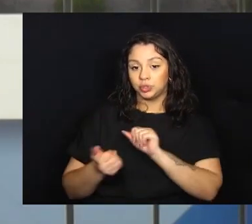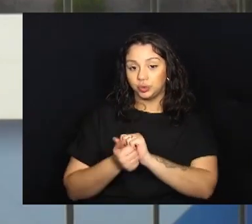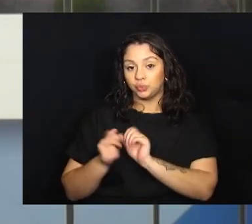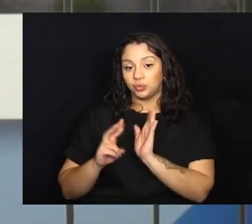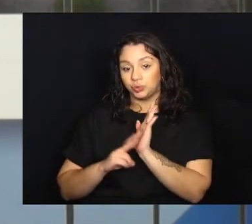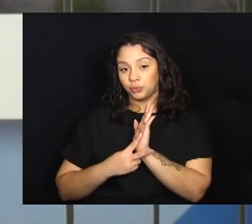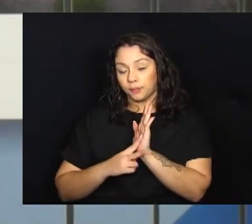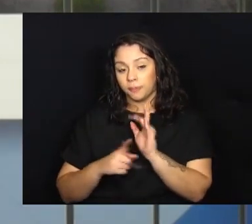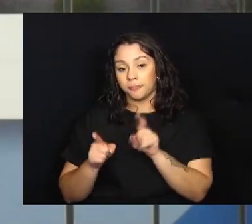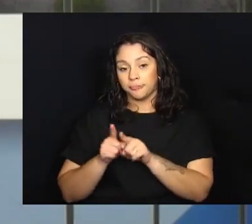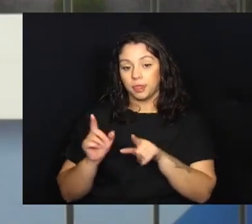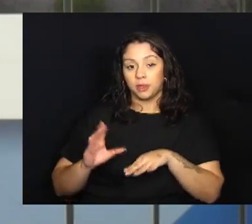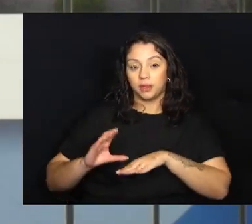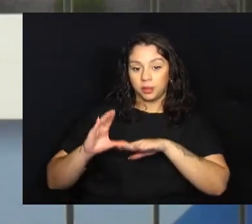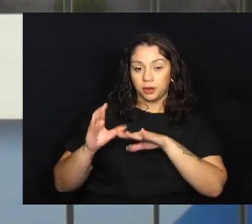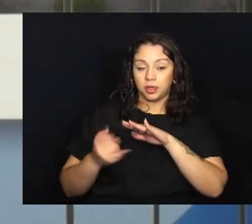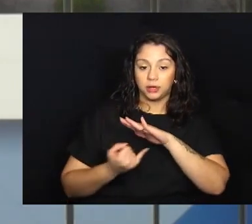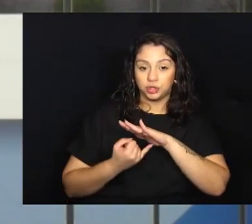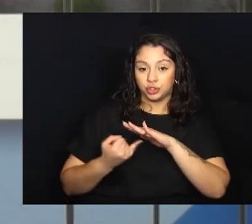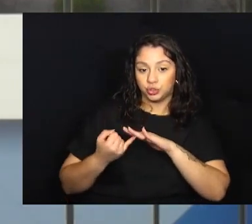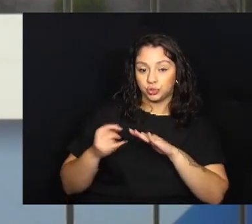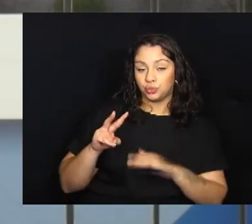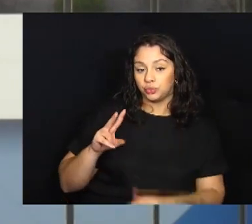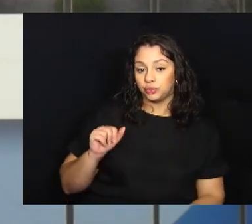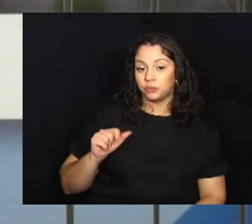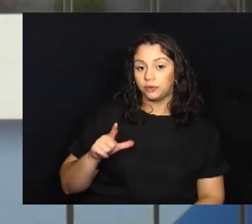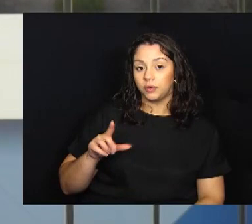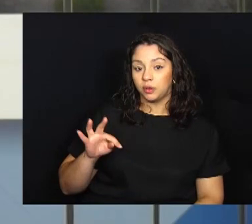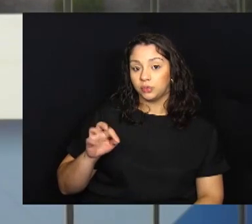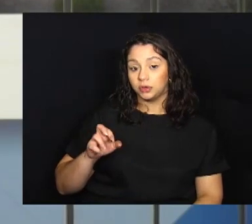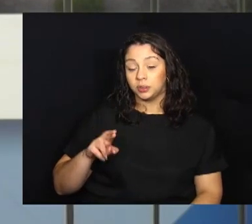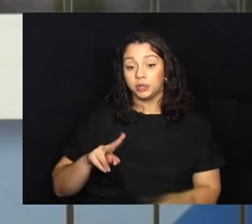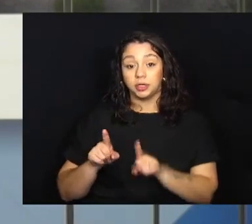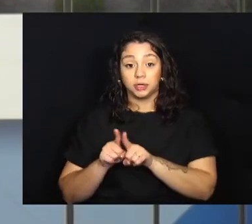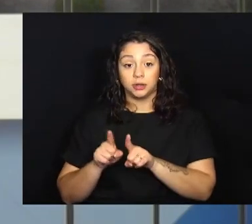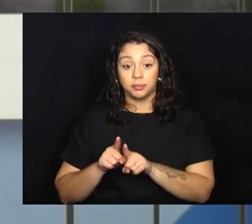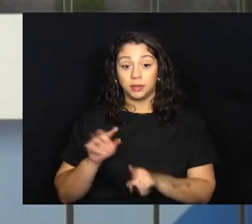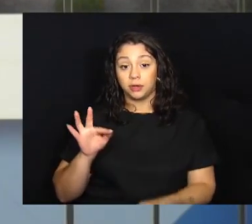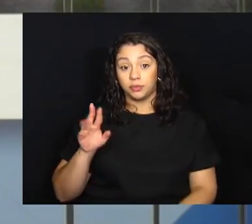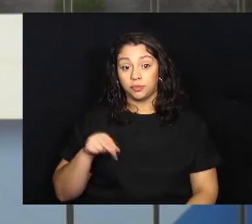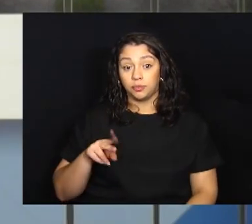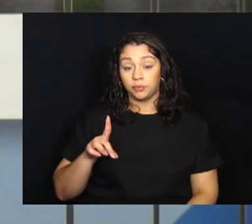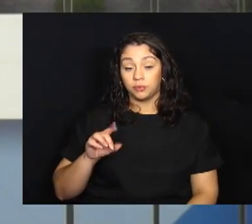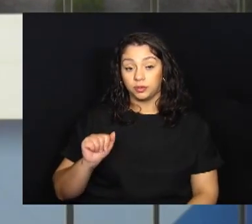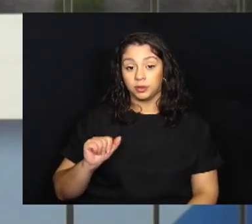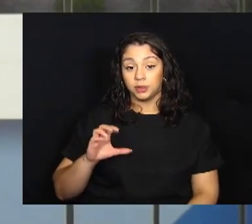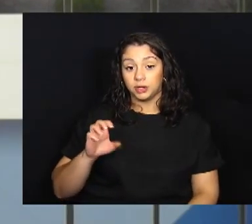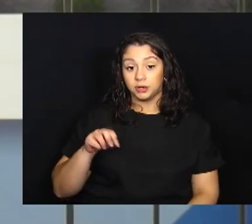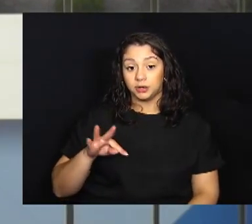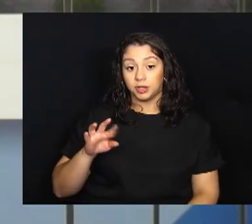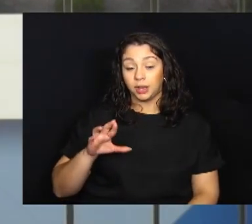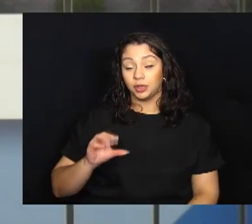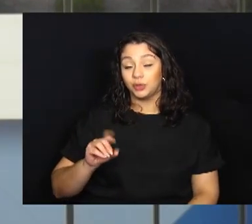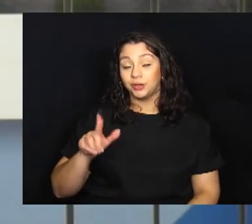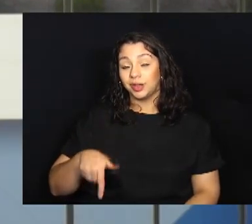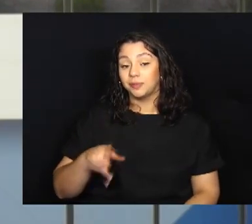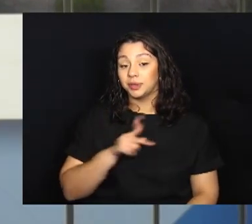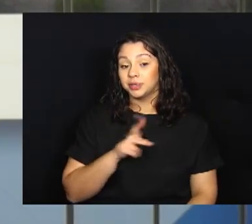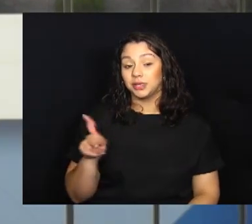com os conselhos, com o Instituto Walter Ezedo, com a Fundacentro, que inclusive ela hoje é presidida pelo ex-vereador Pedro Tourinho,